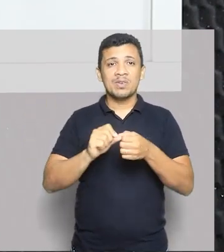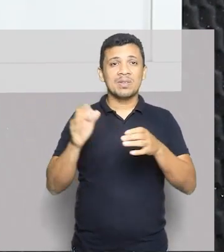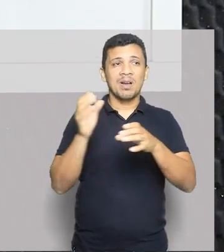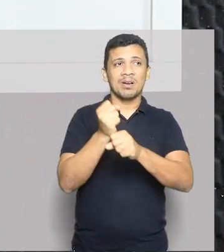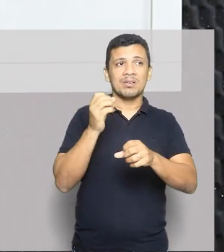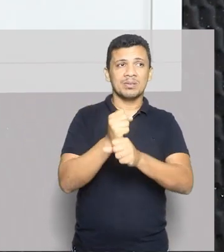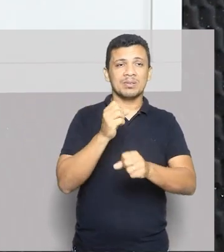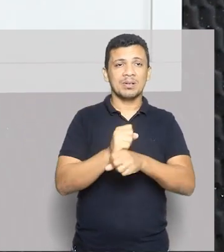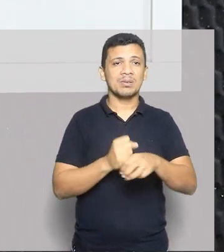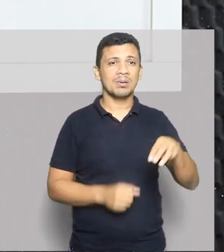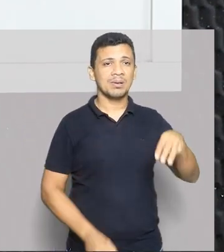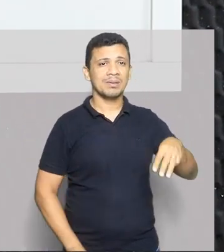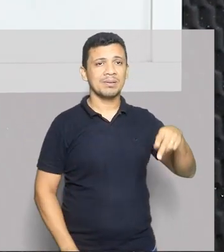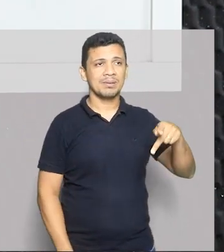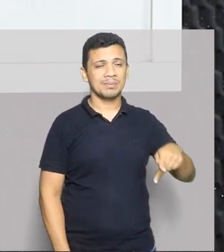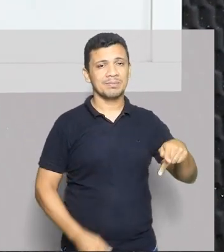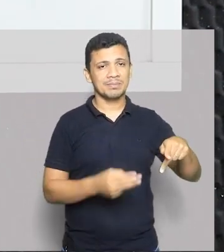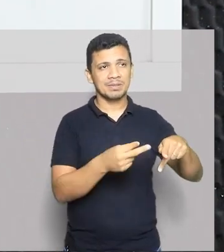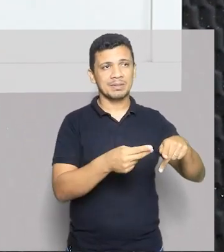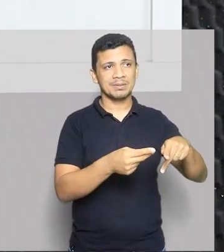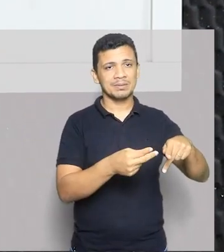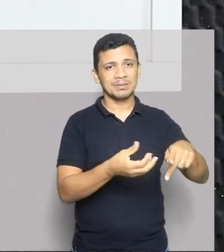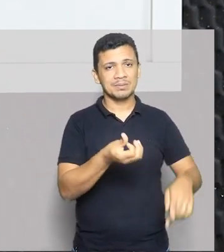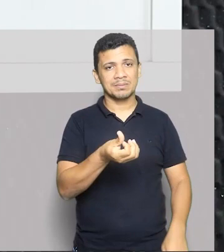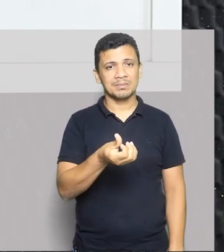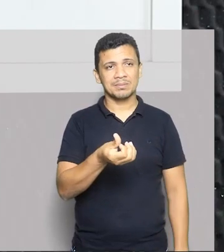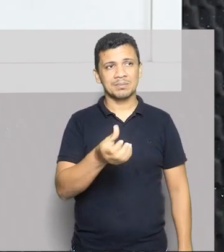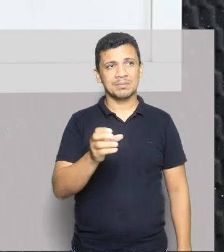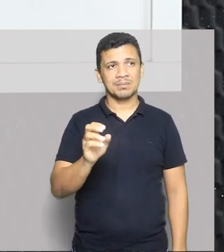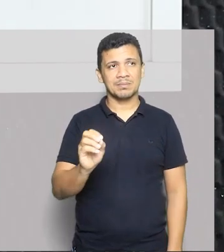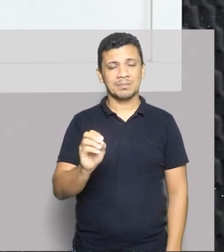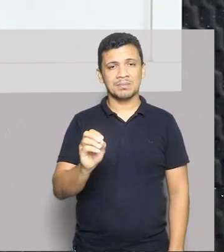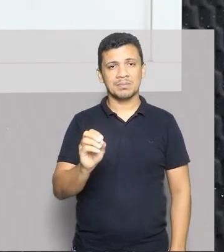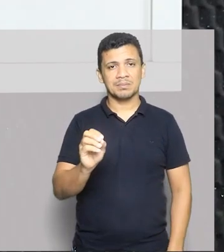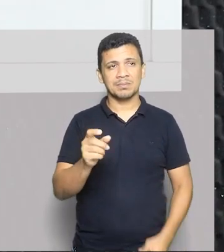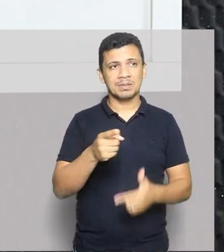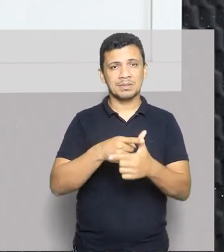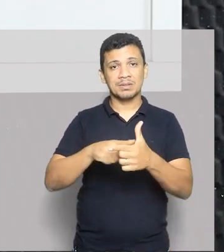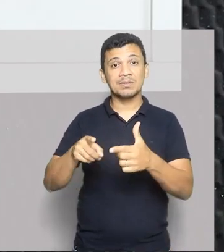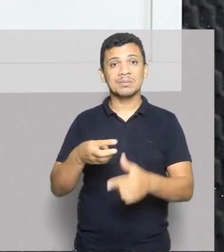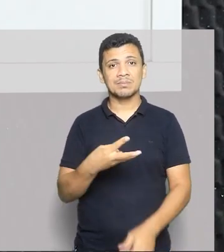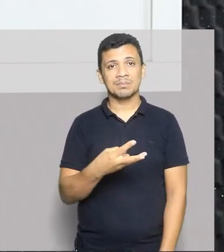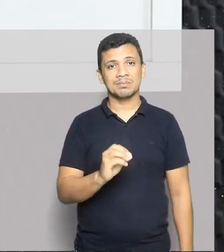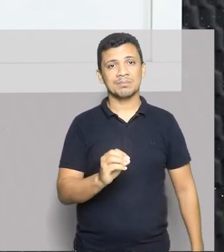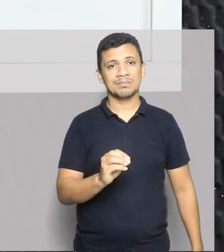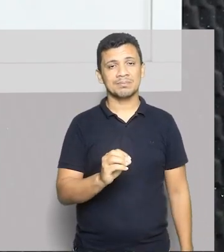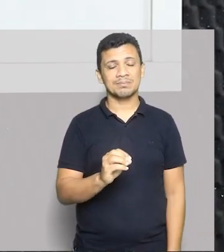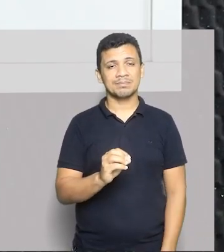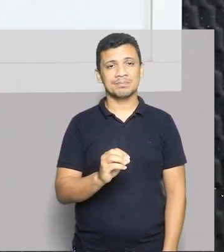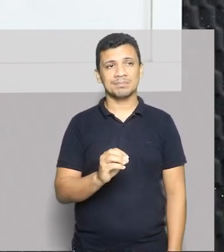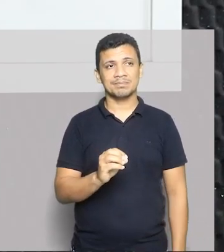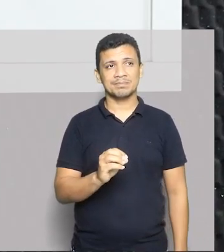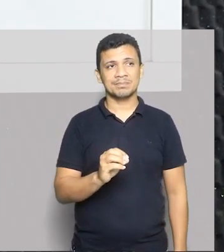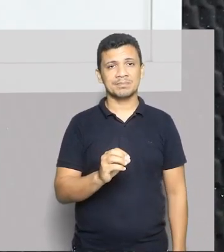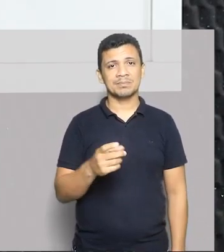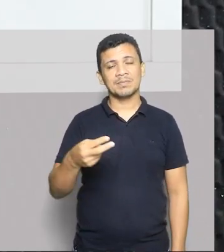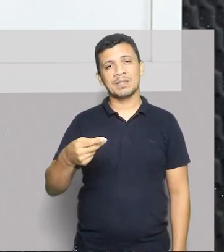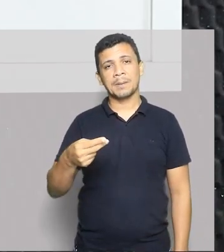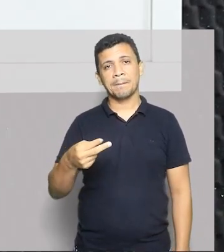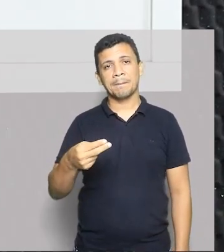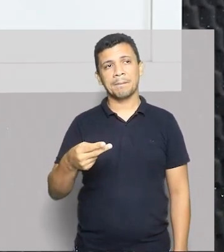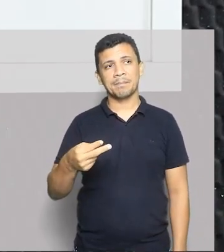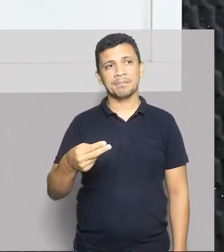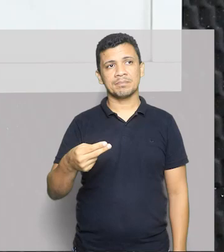média ponderada vai ser 60 dividido por 30. Então, nós temos